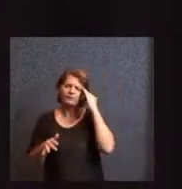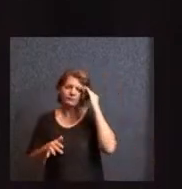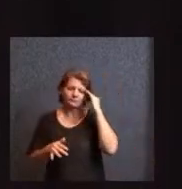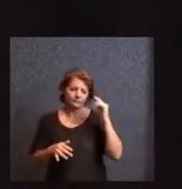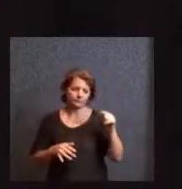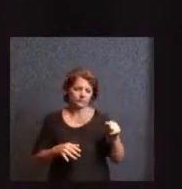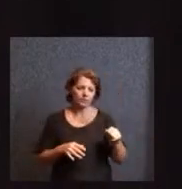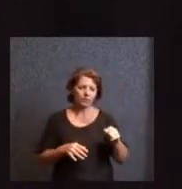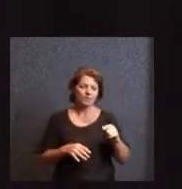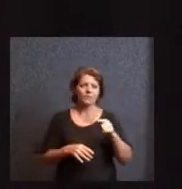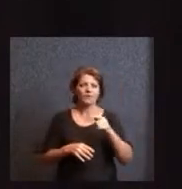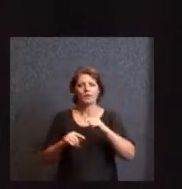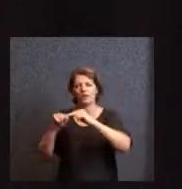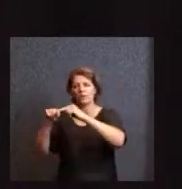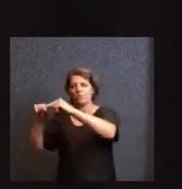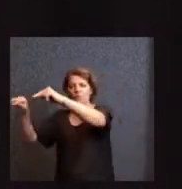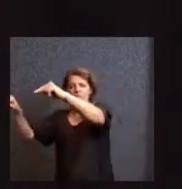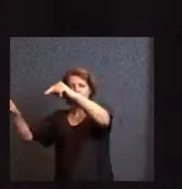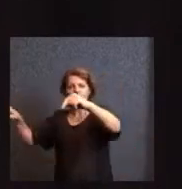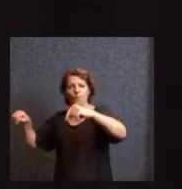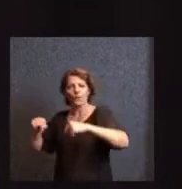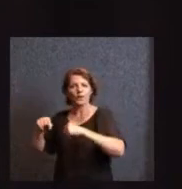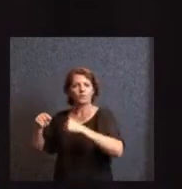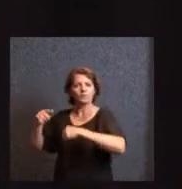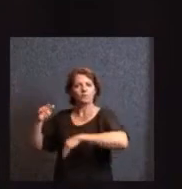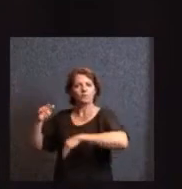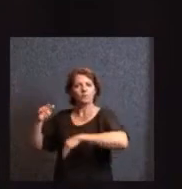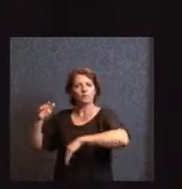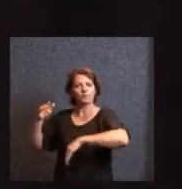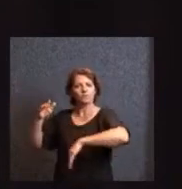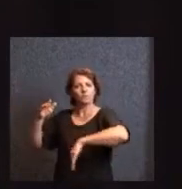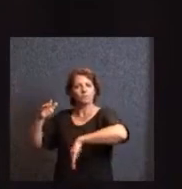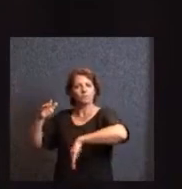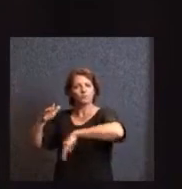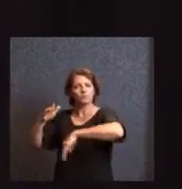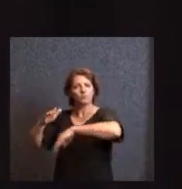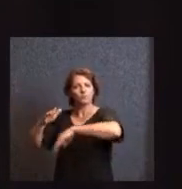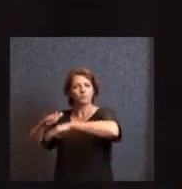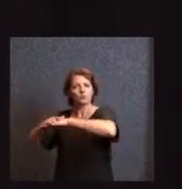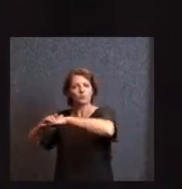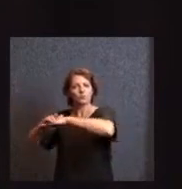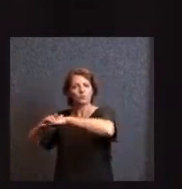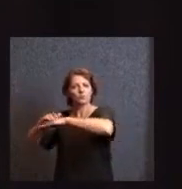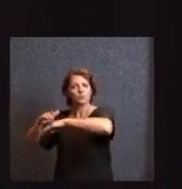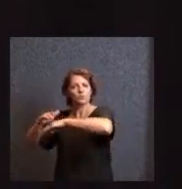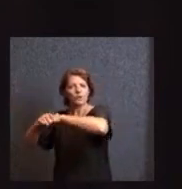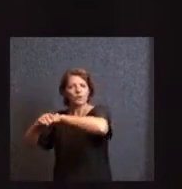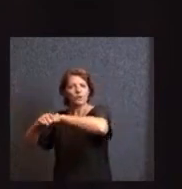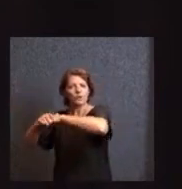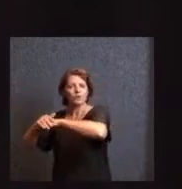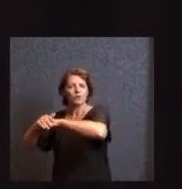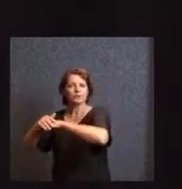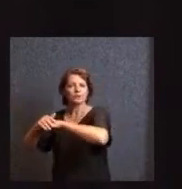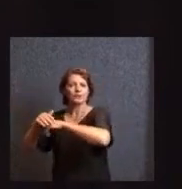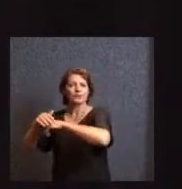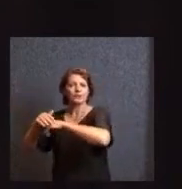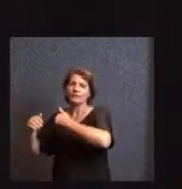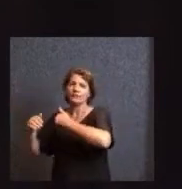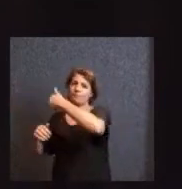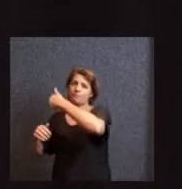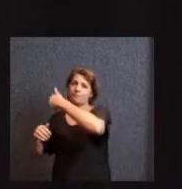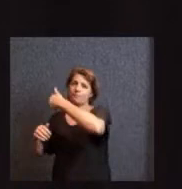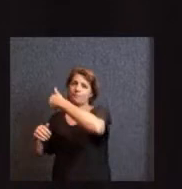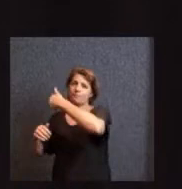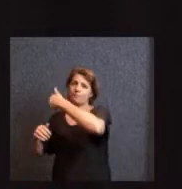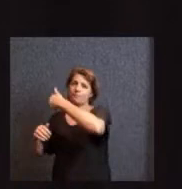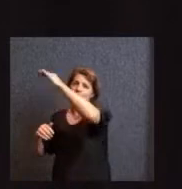escola de quadra ou uma escola que tem aluno na idade mais avançada. Ela terá materiais que são mais